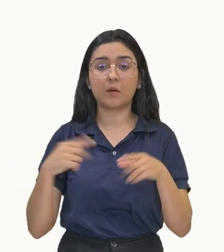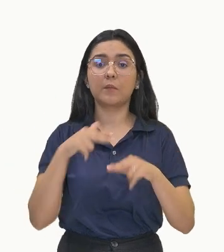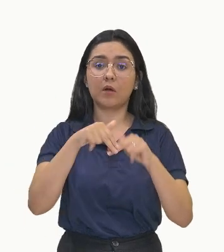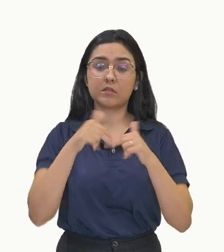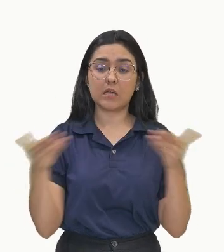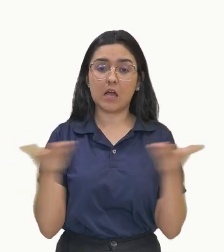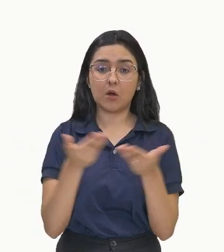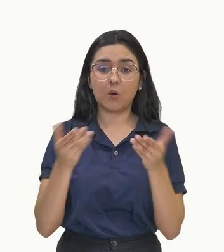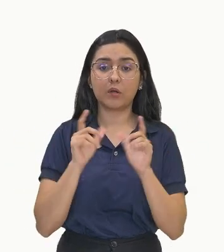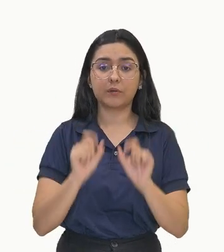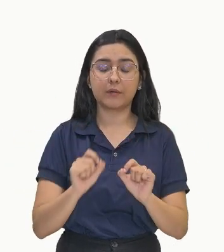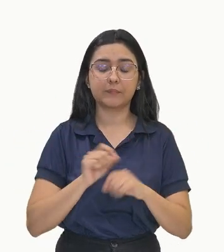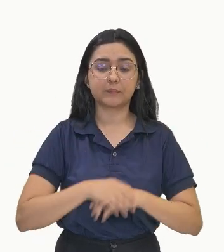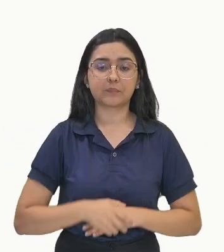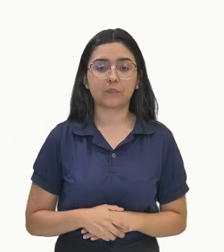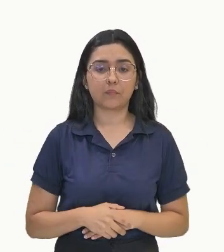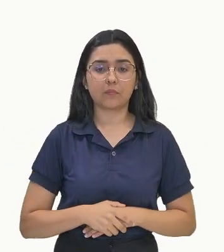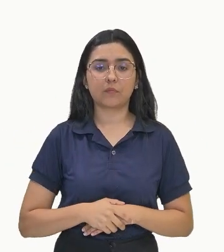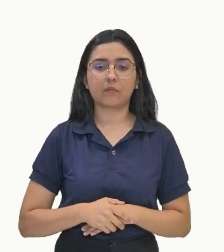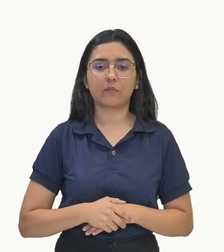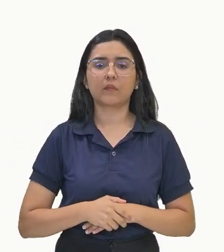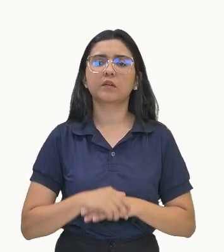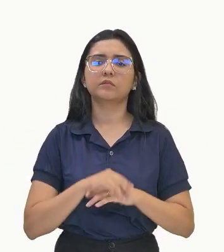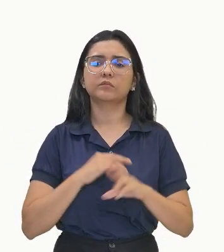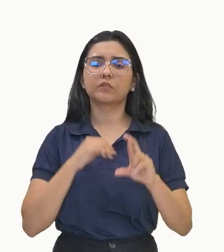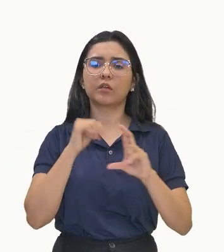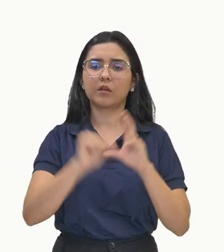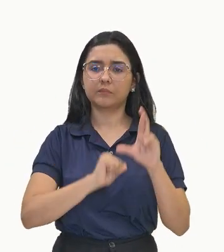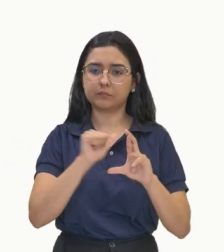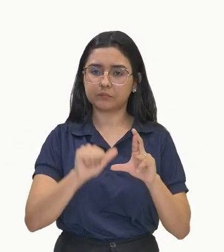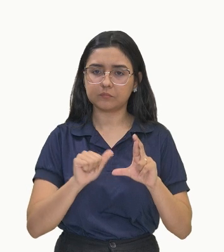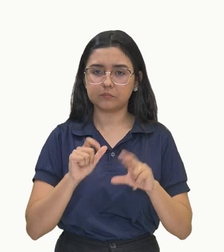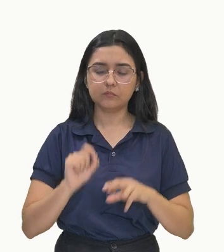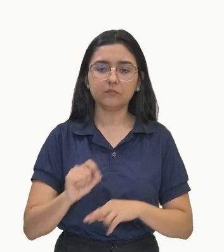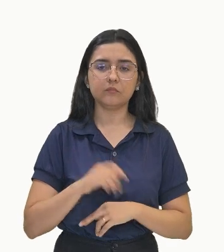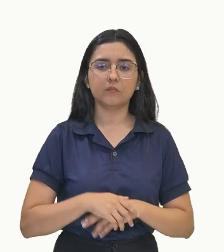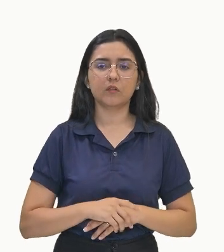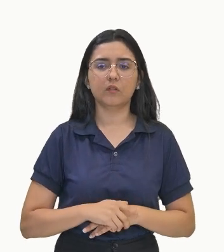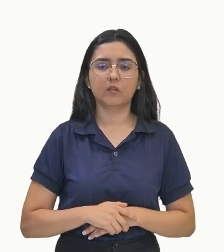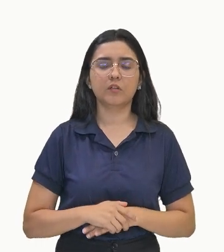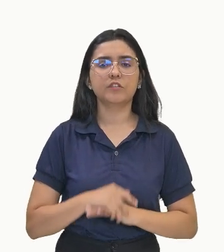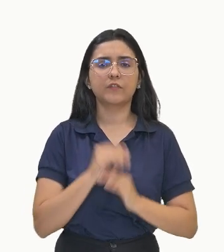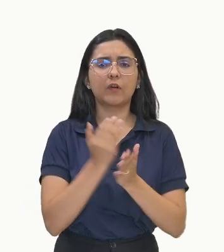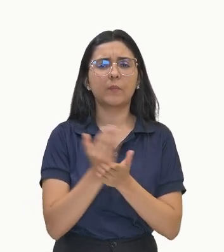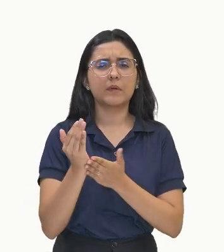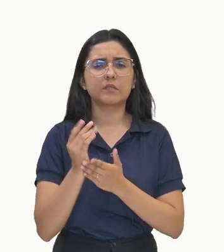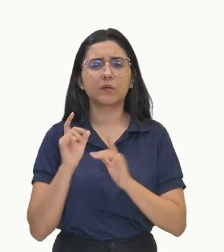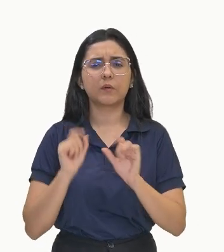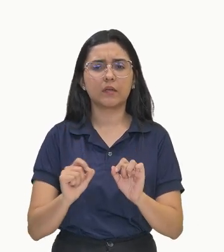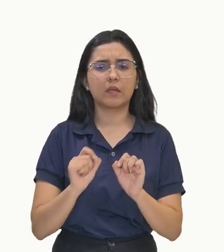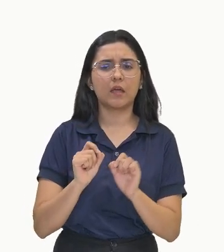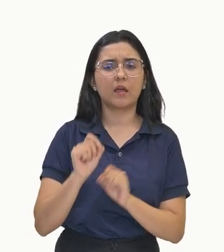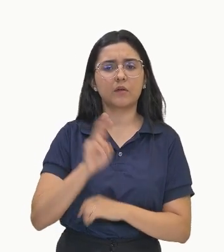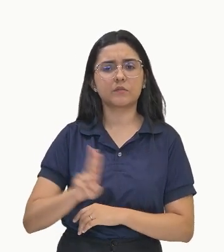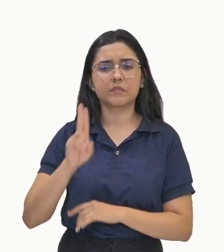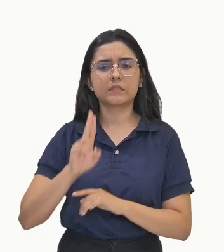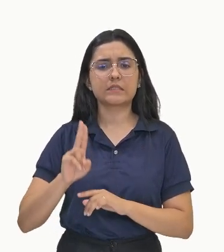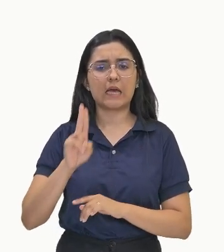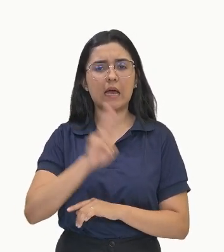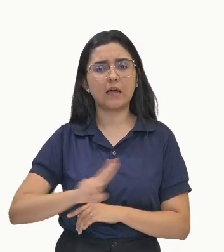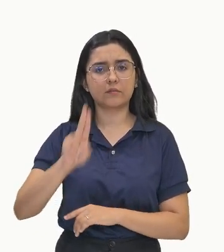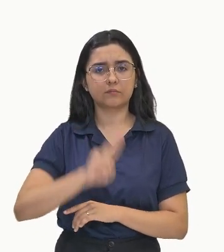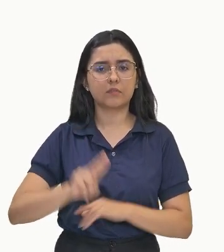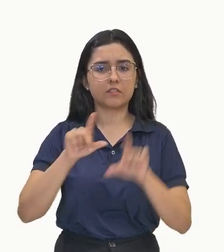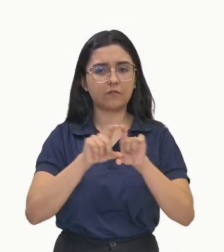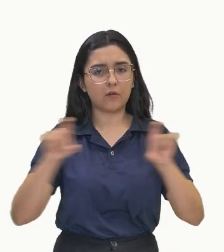colocar na realidade de reações químicas. Então a gente vai começar a aplicar o rendimento e ver como é